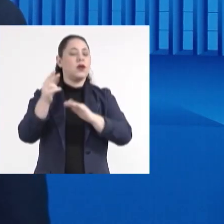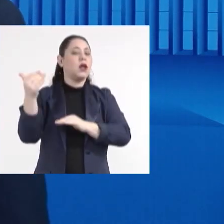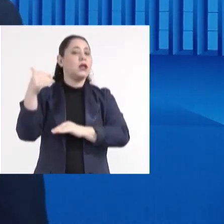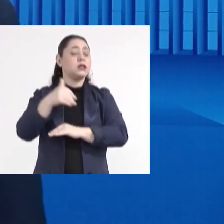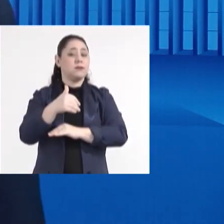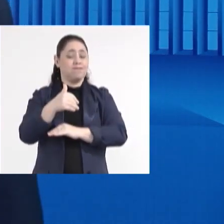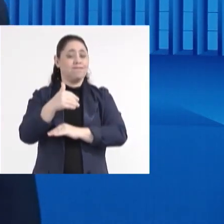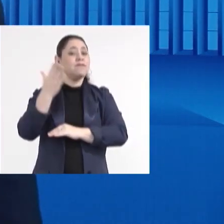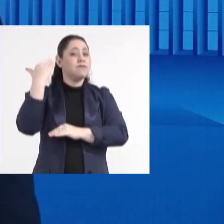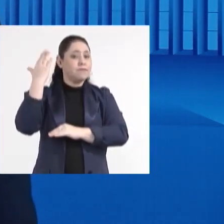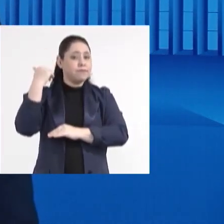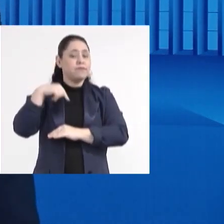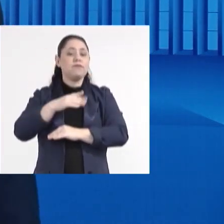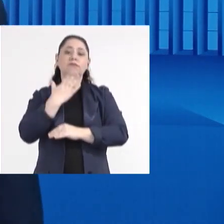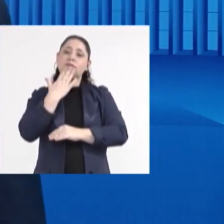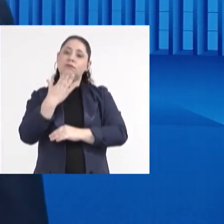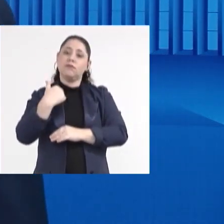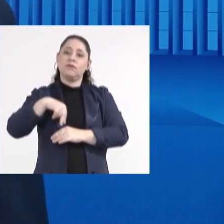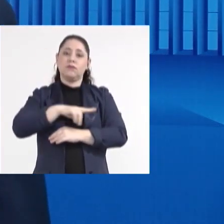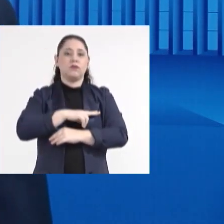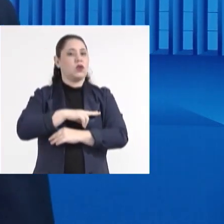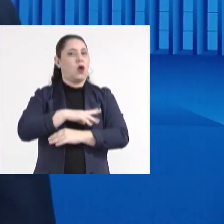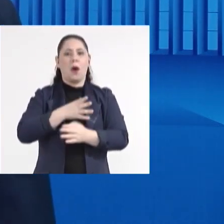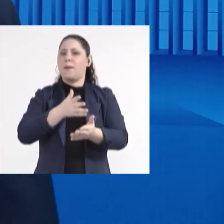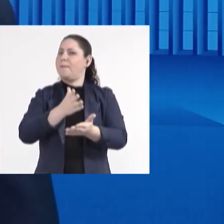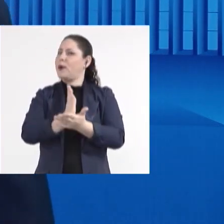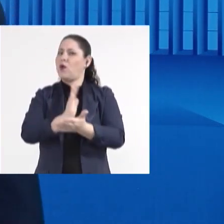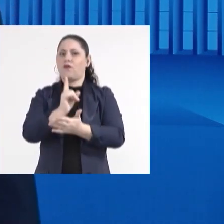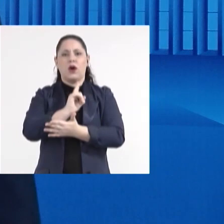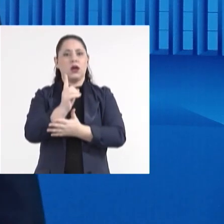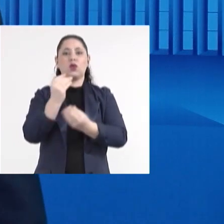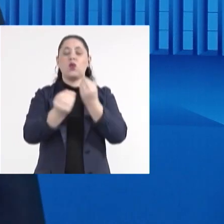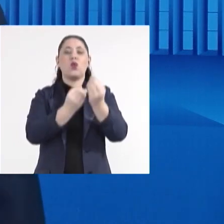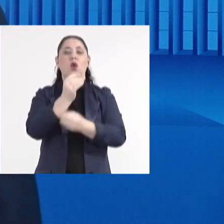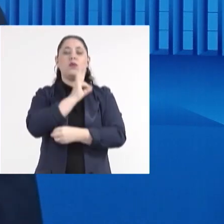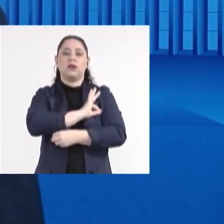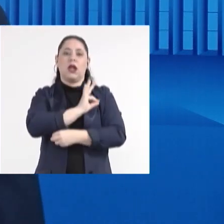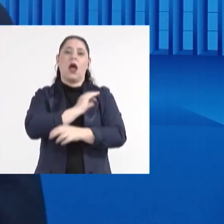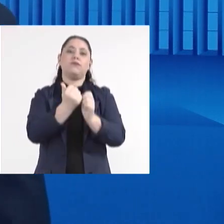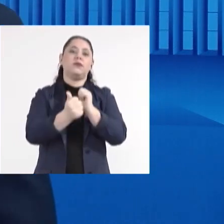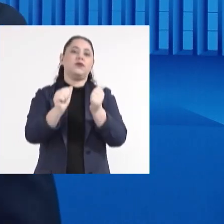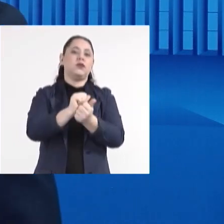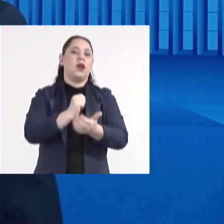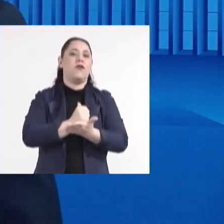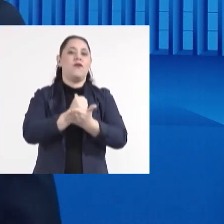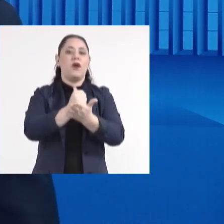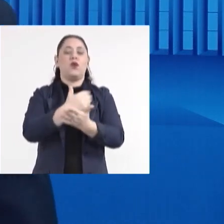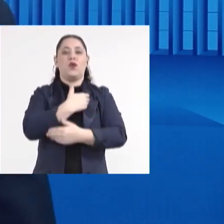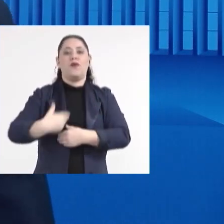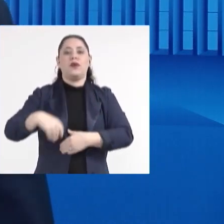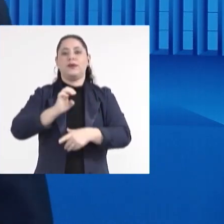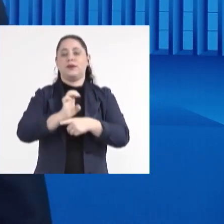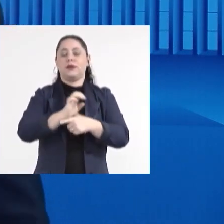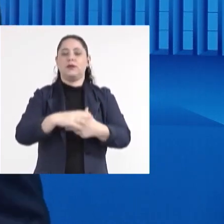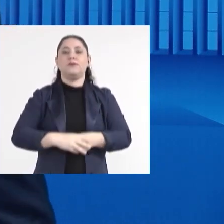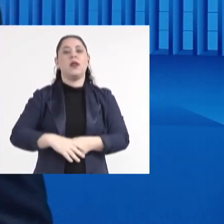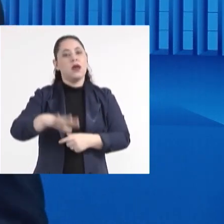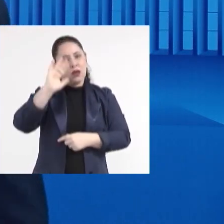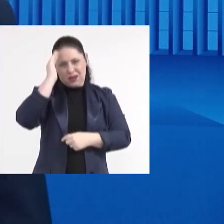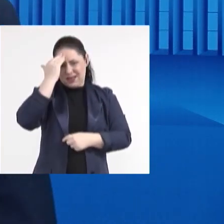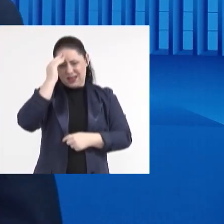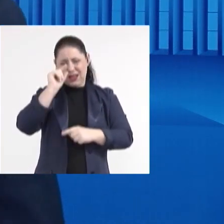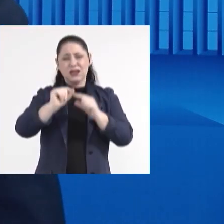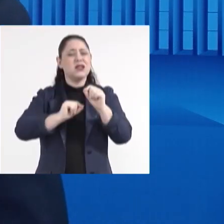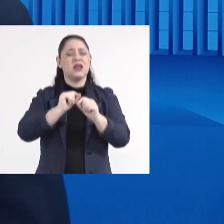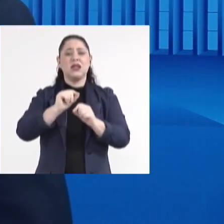semana passada. Eles pediram para que a gente não aprovasse da forma como está sendo levado pelo governo do estado, por entender